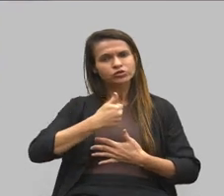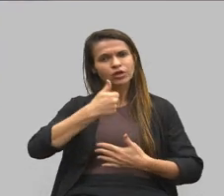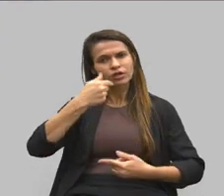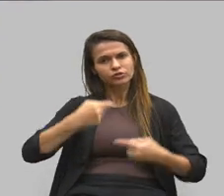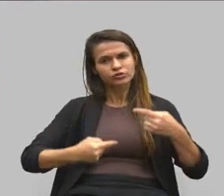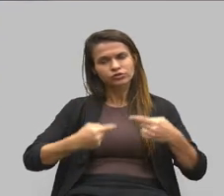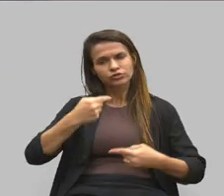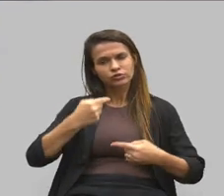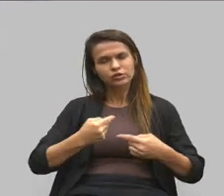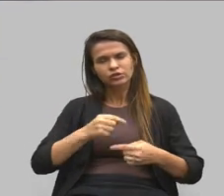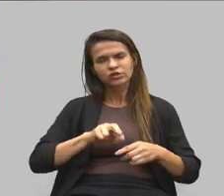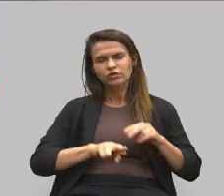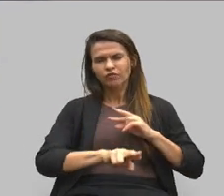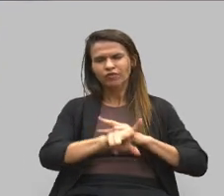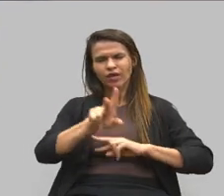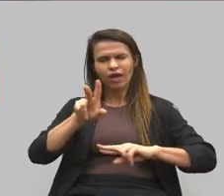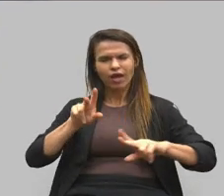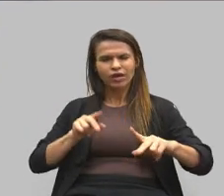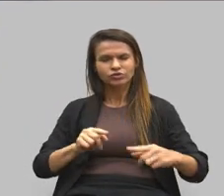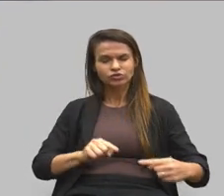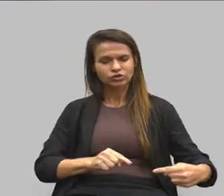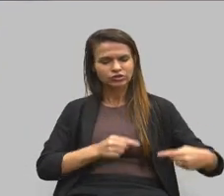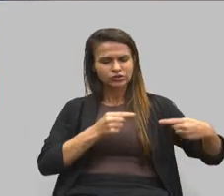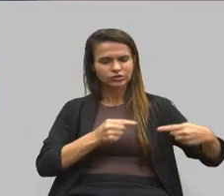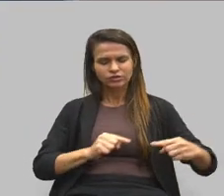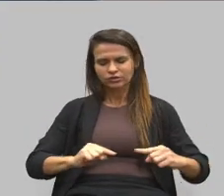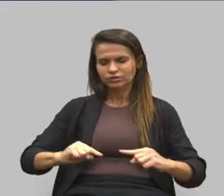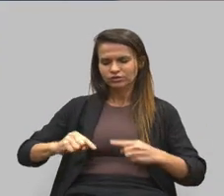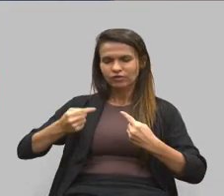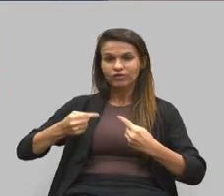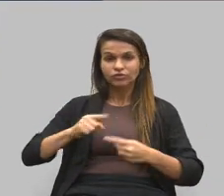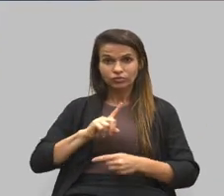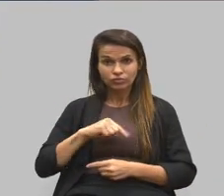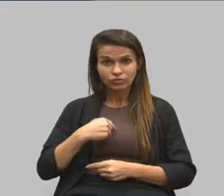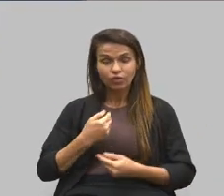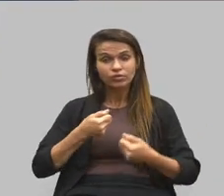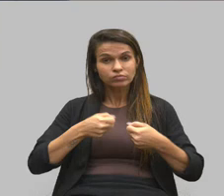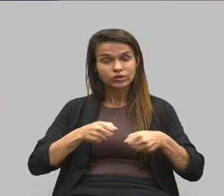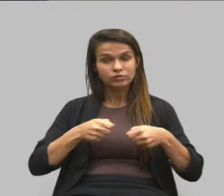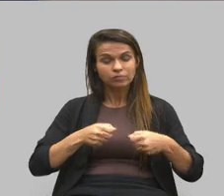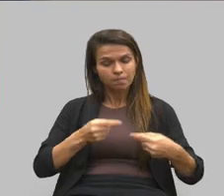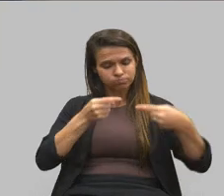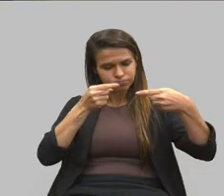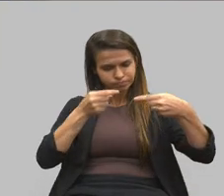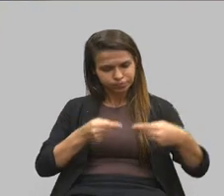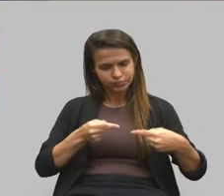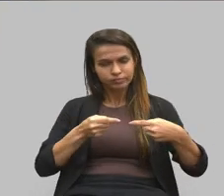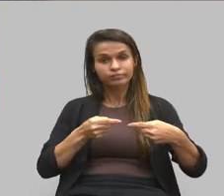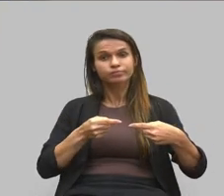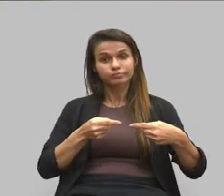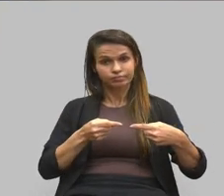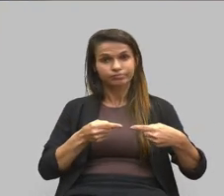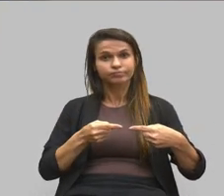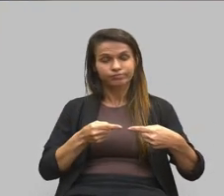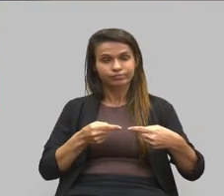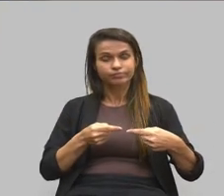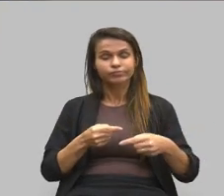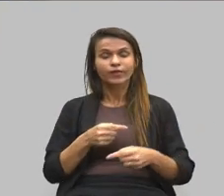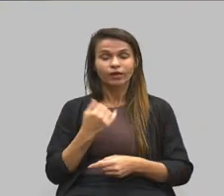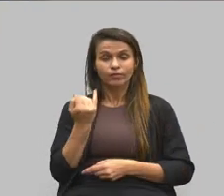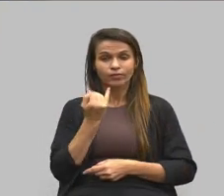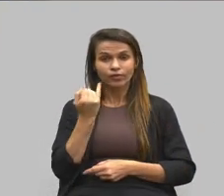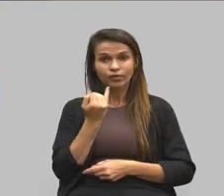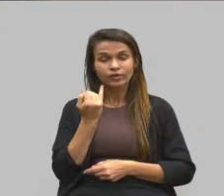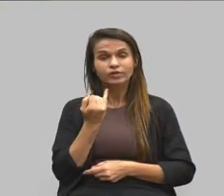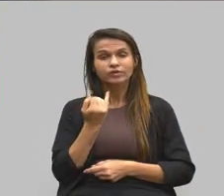diversos Desafios que nós eh precisamos enfrentar isso vale dizer